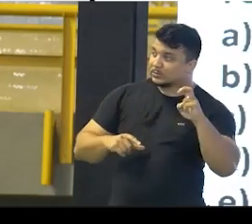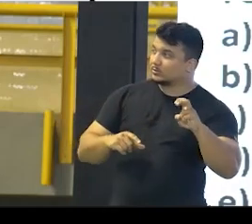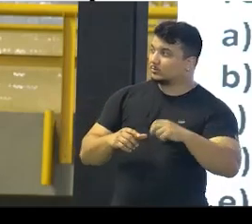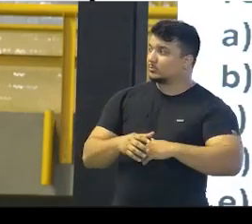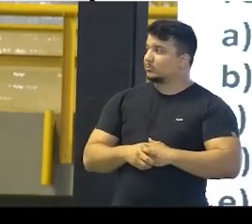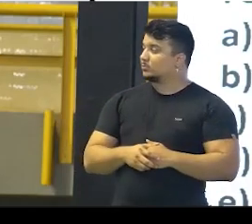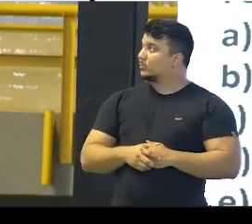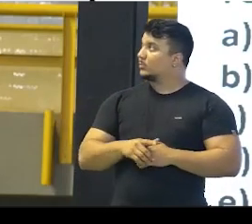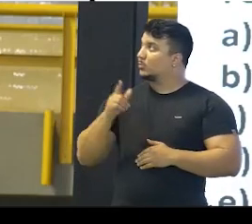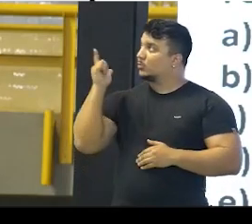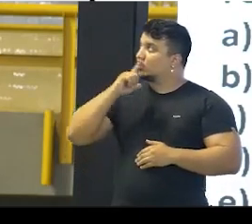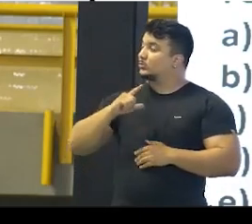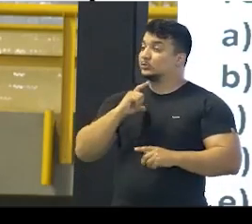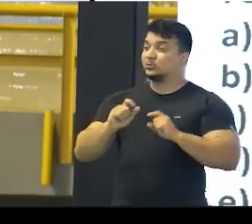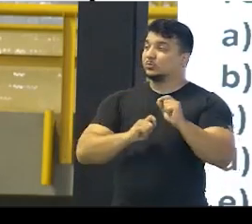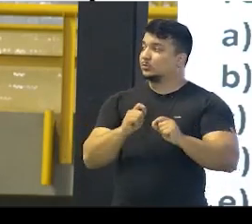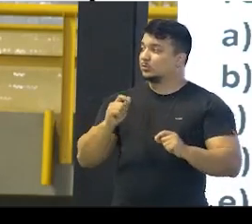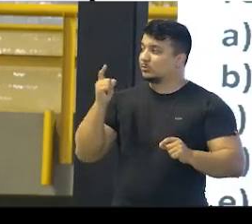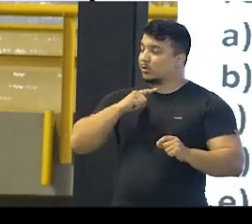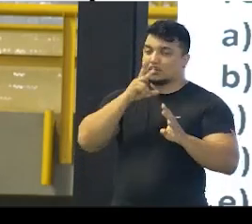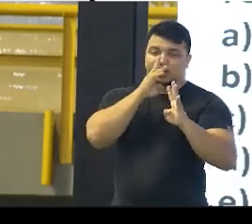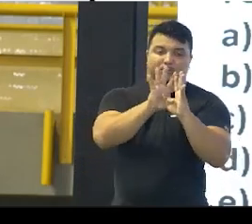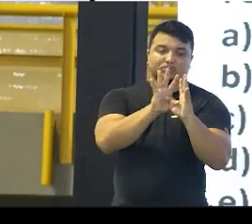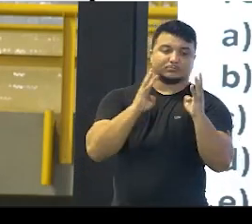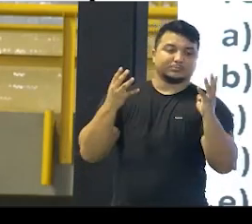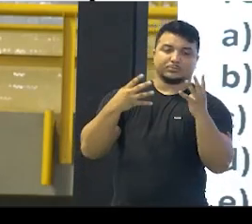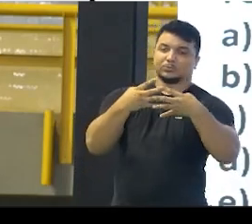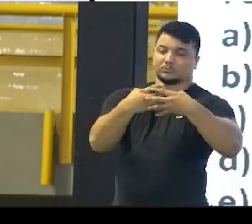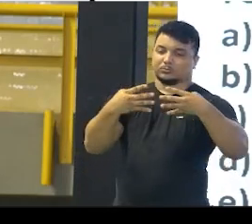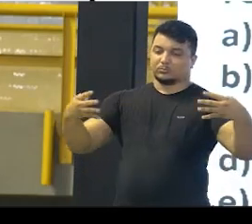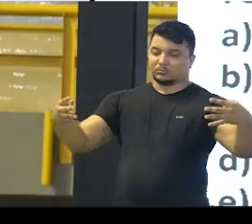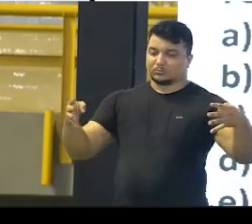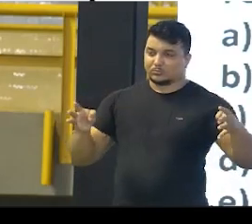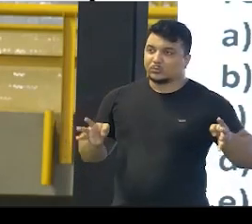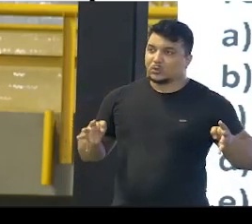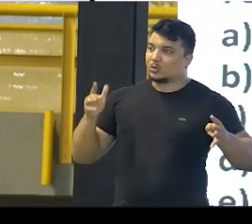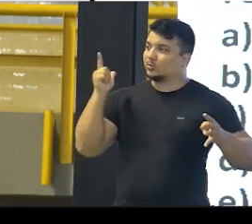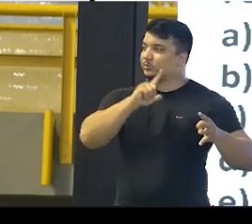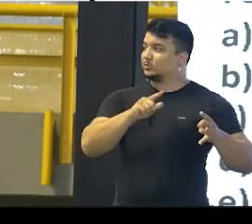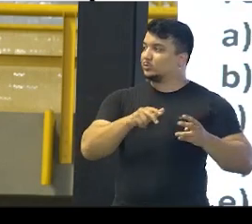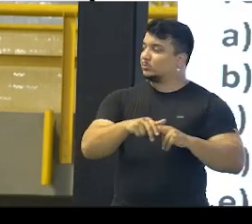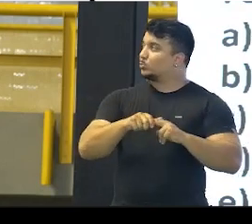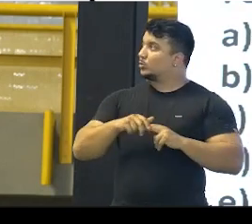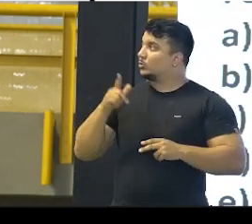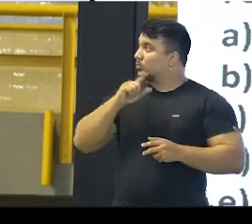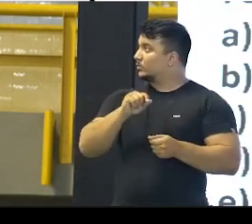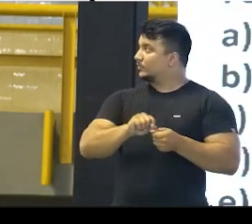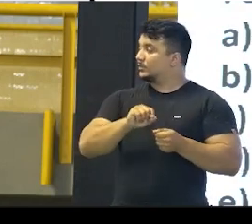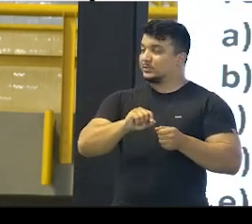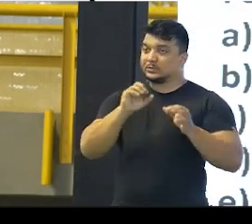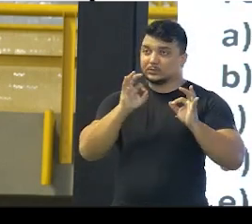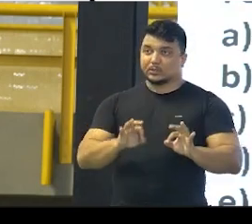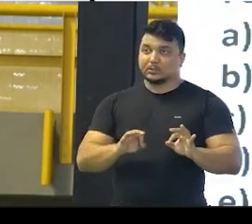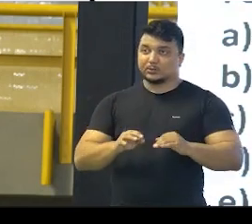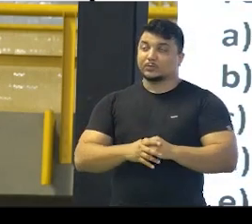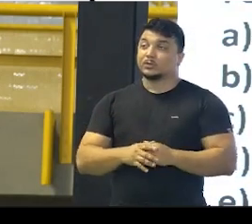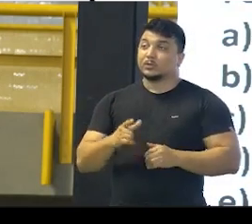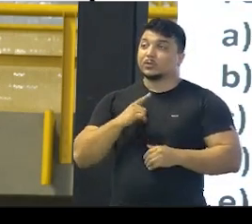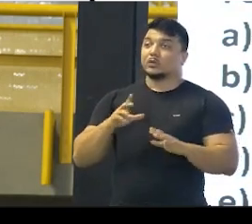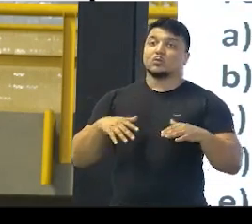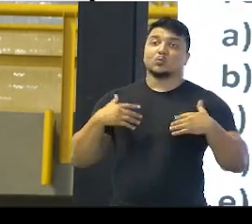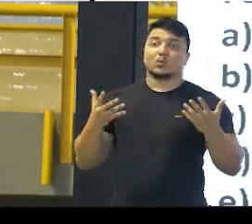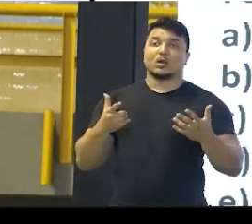bota as madeiras para fazer o cercado, você não bota só uma